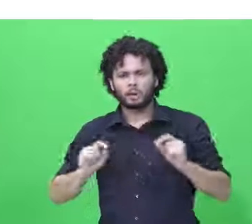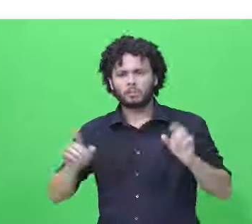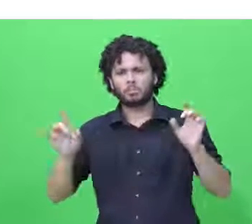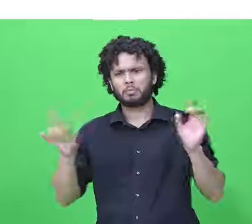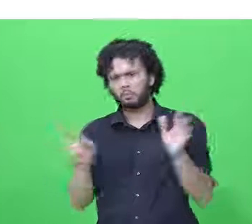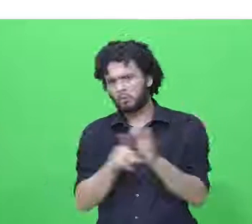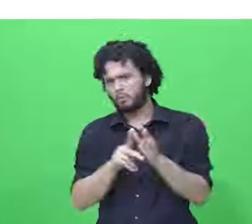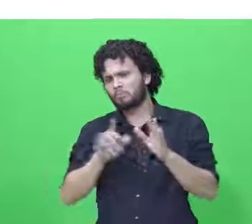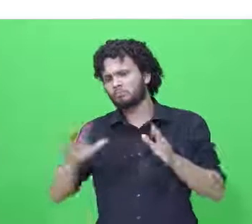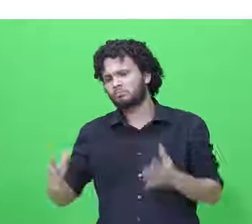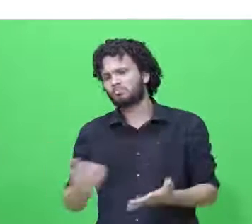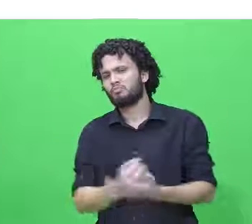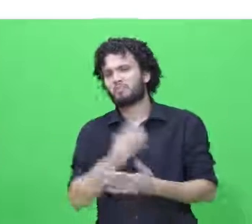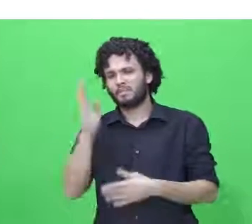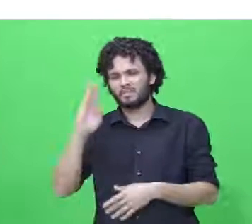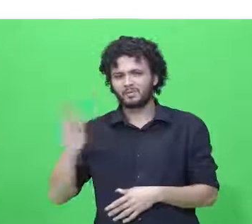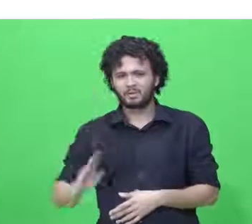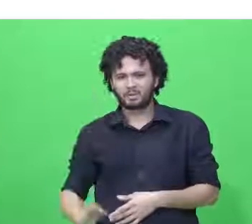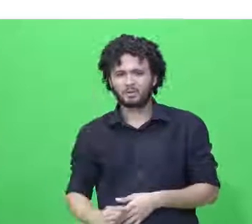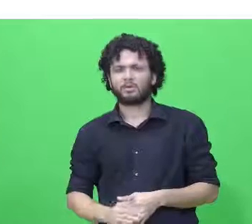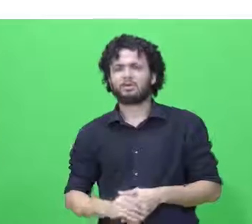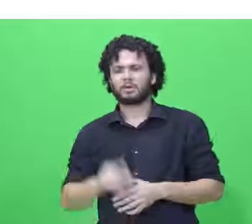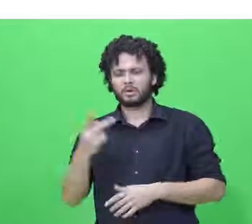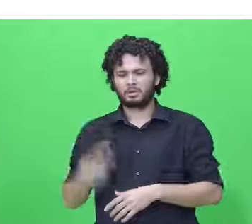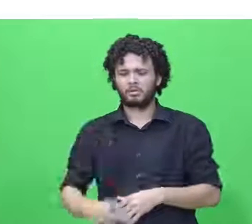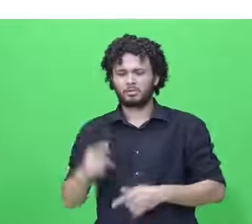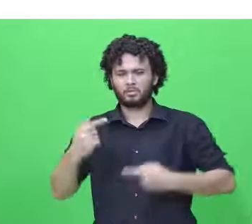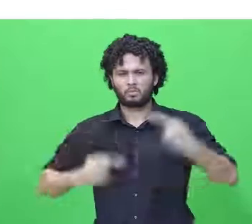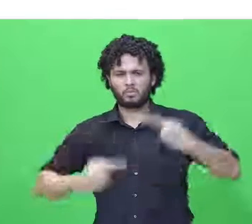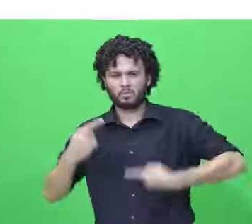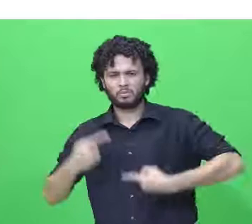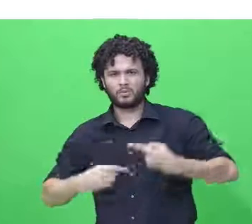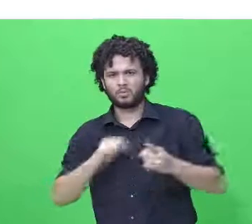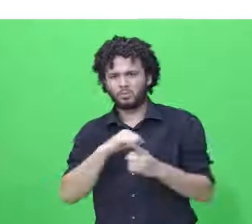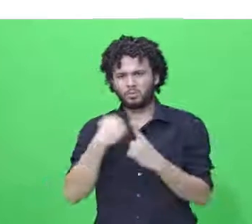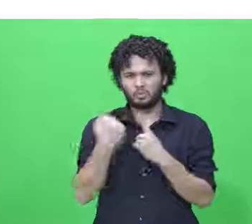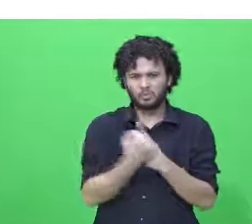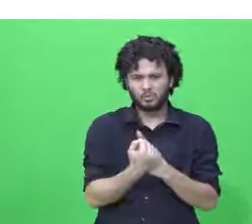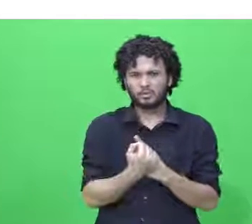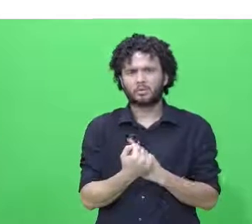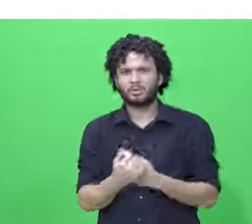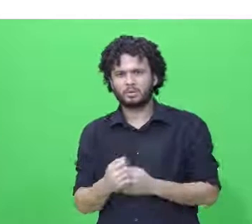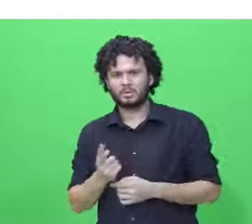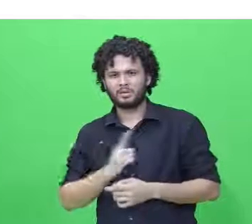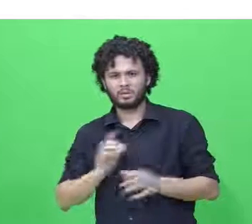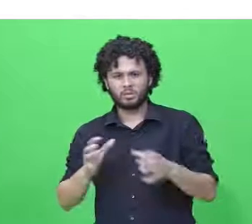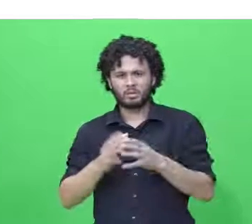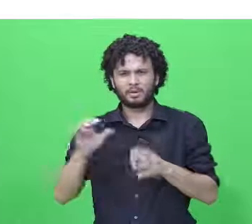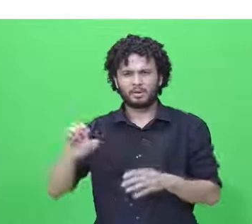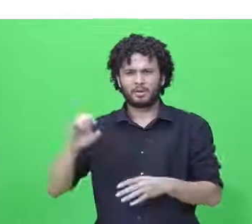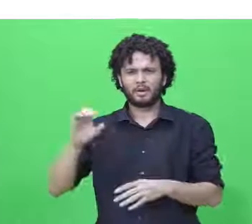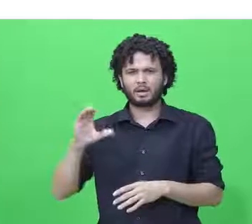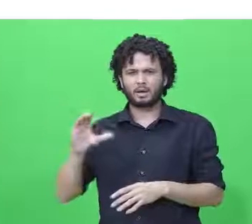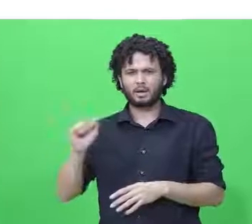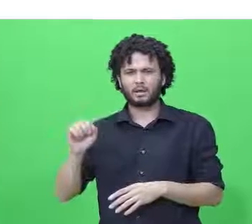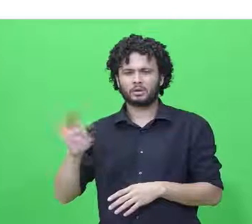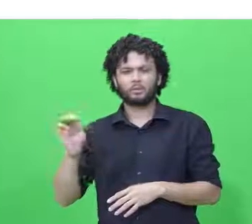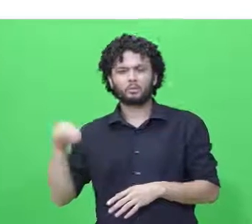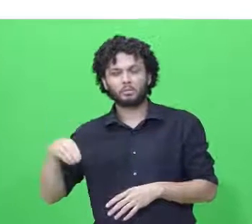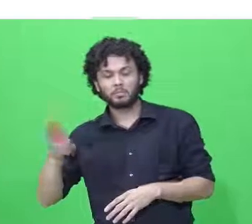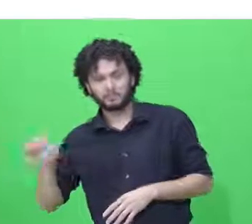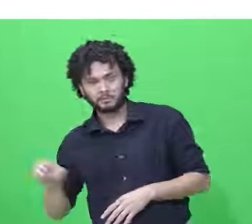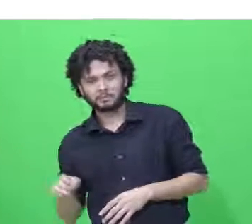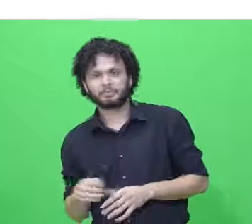salvar o Brasil e suas instituições políticas e sociais na hecatombe, que se mostra prestes a